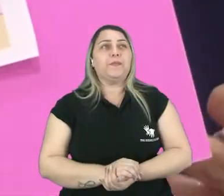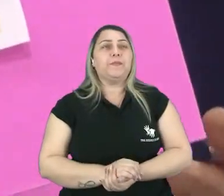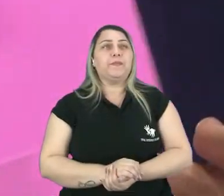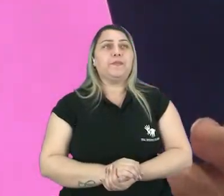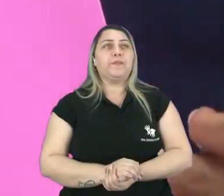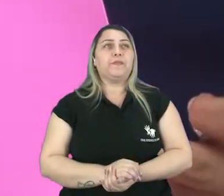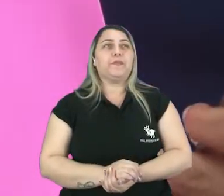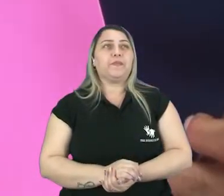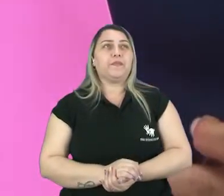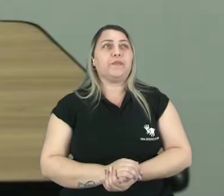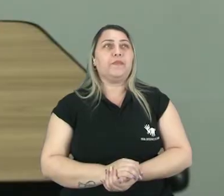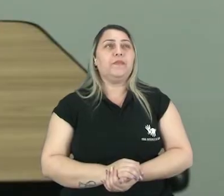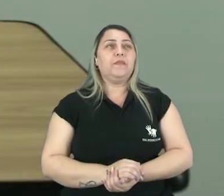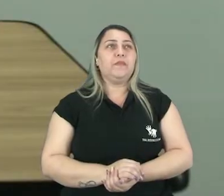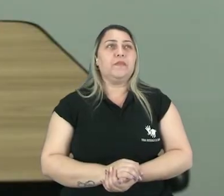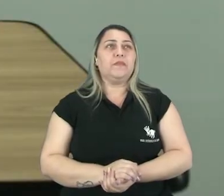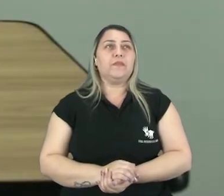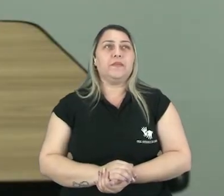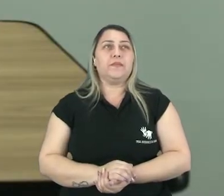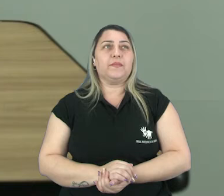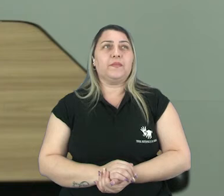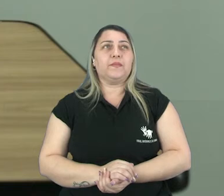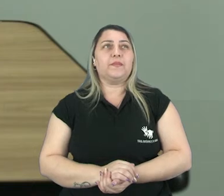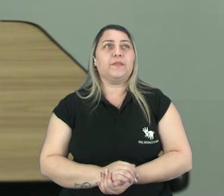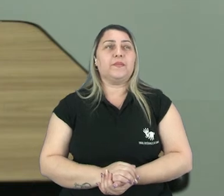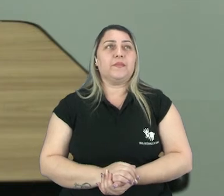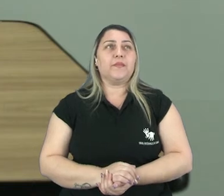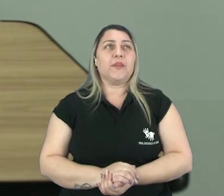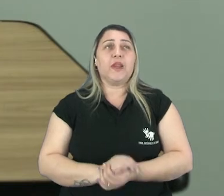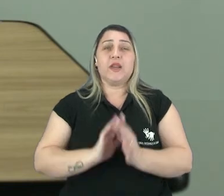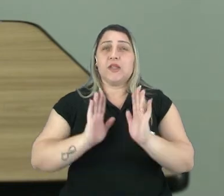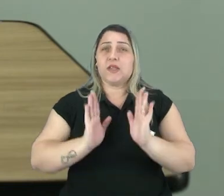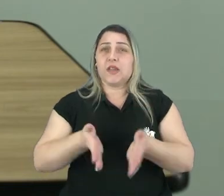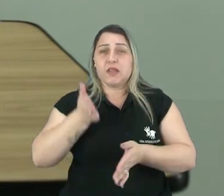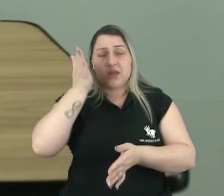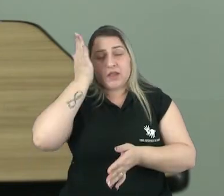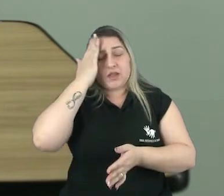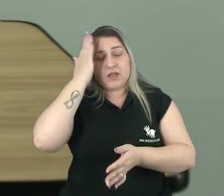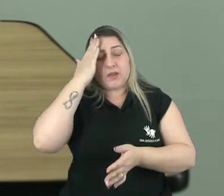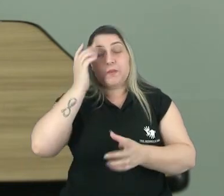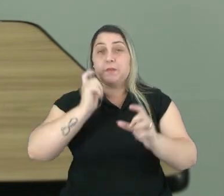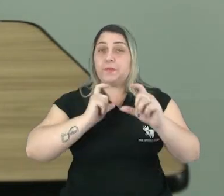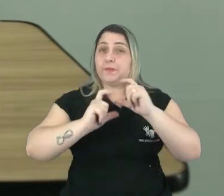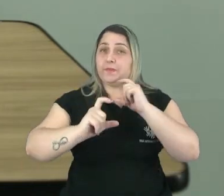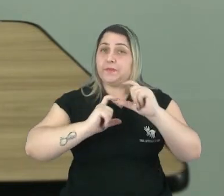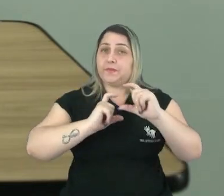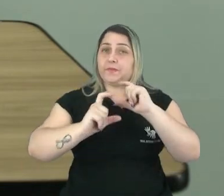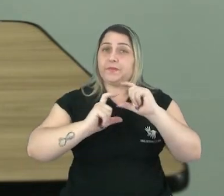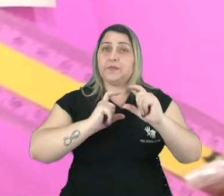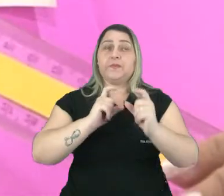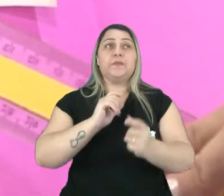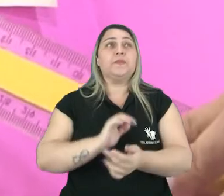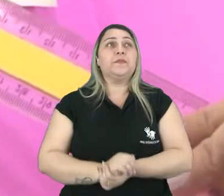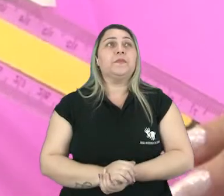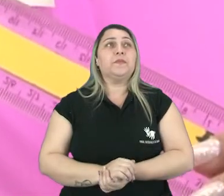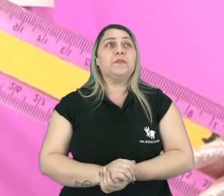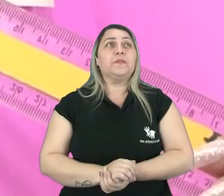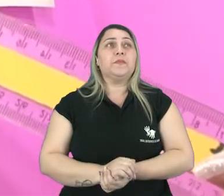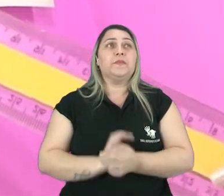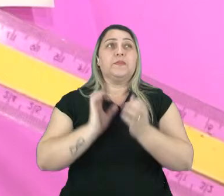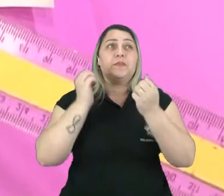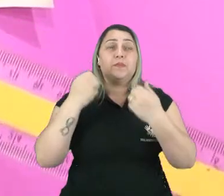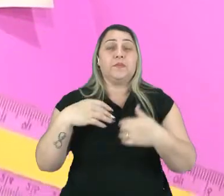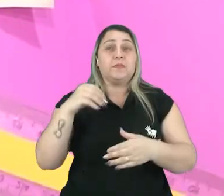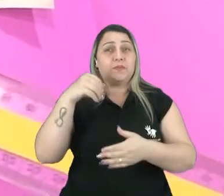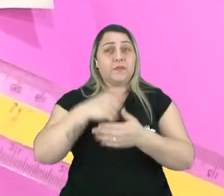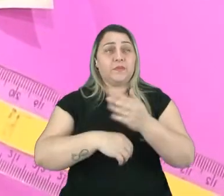O som de quebrando um objeto. Então, nós já sabemos que as histórias em quadrinhos, elas vêm contadas